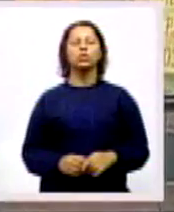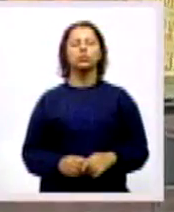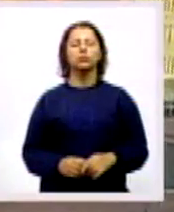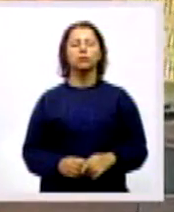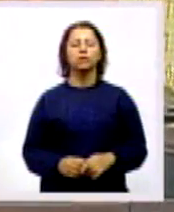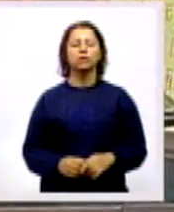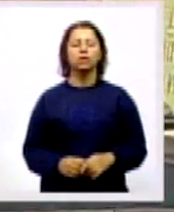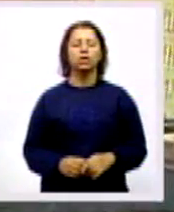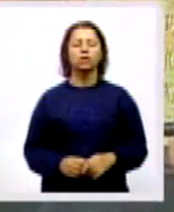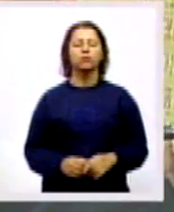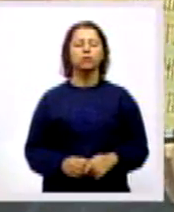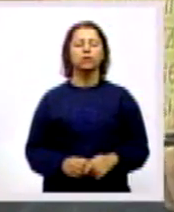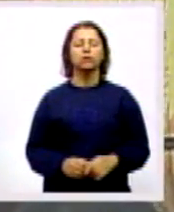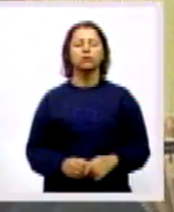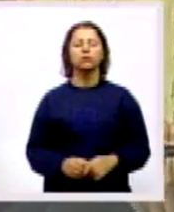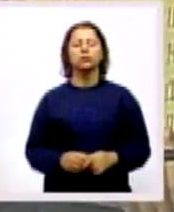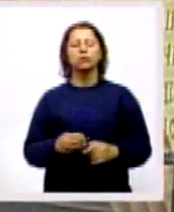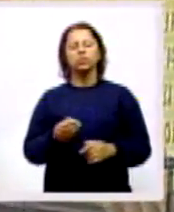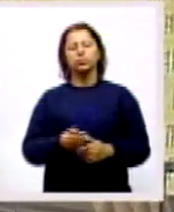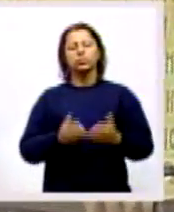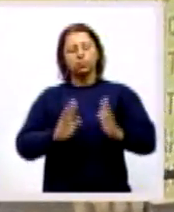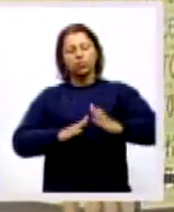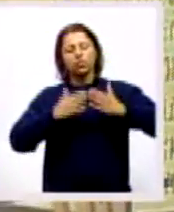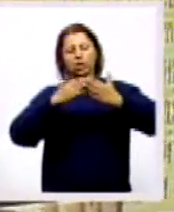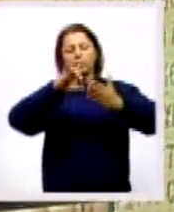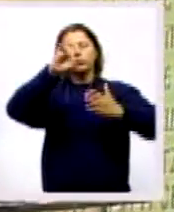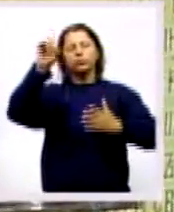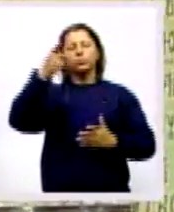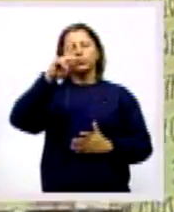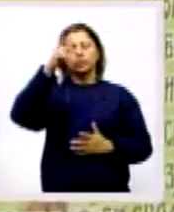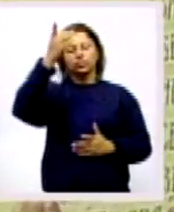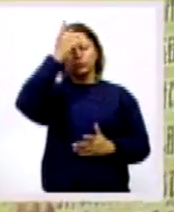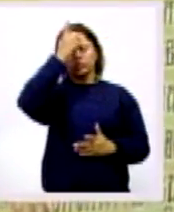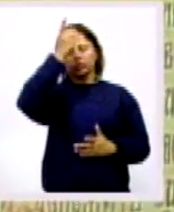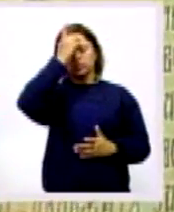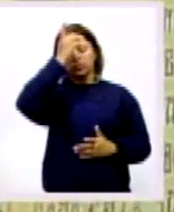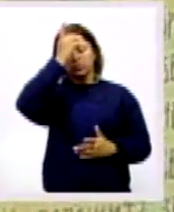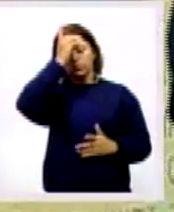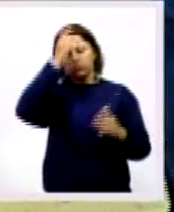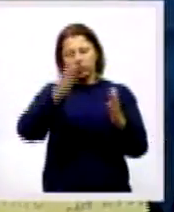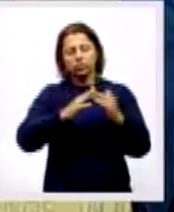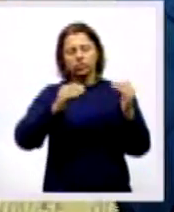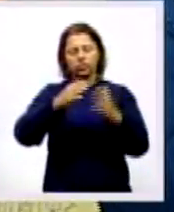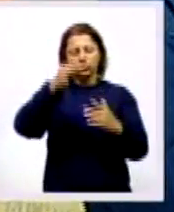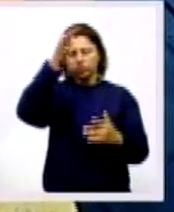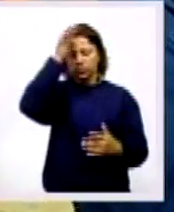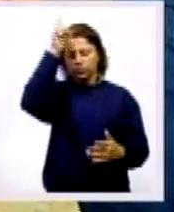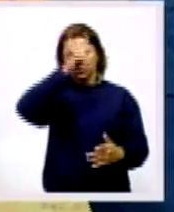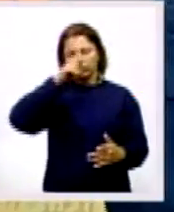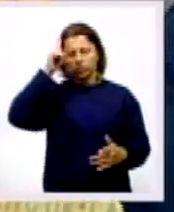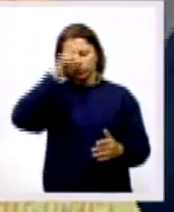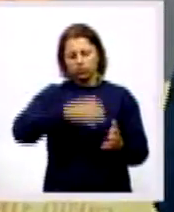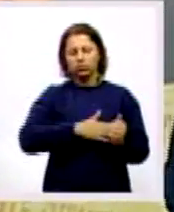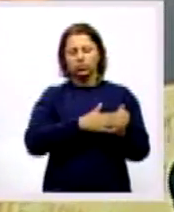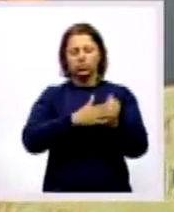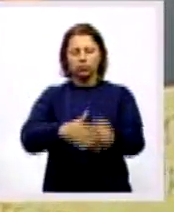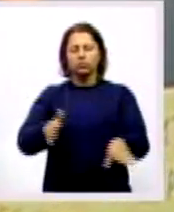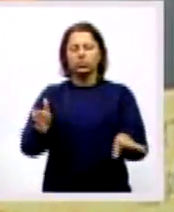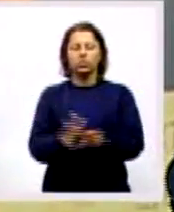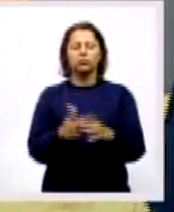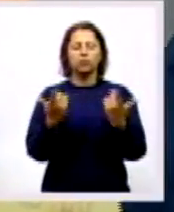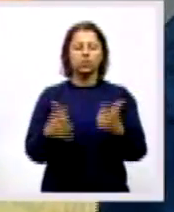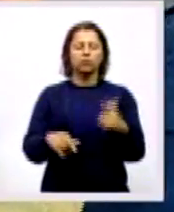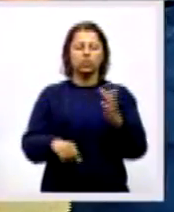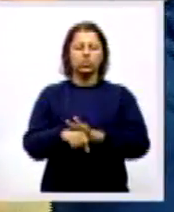Entregue-se a Deus. Entregue-se a Deus neste momento e peça a Ele a força do Espírito a lhe conduzir a chegar aos lugares